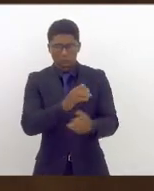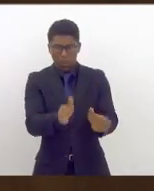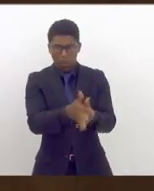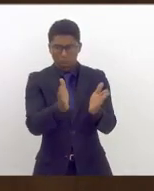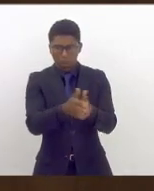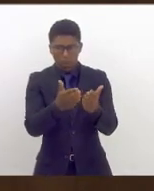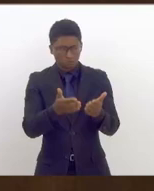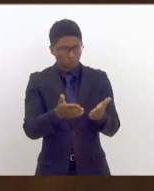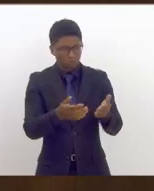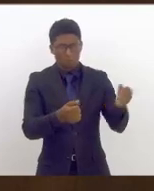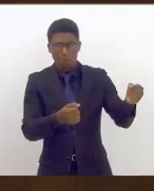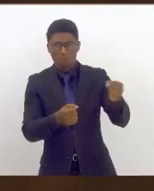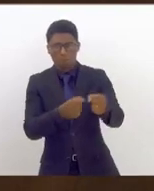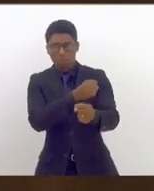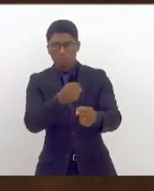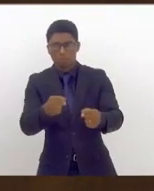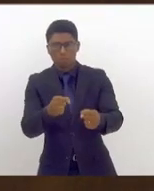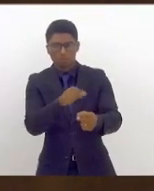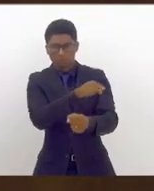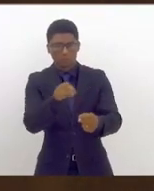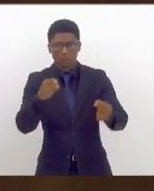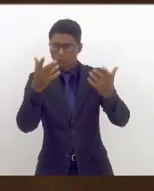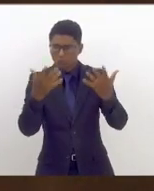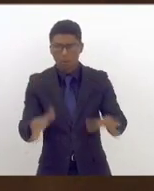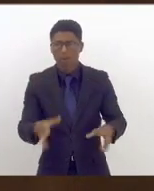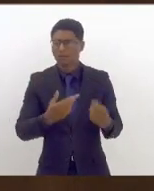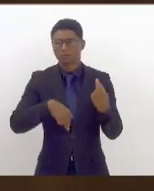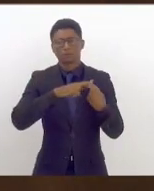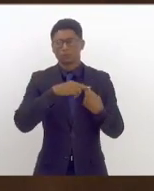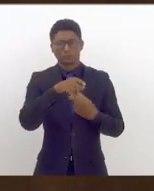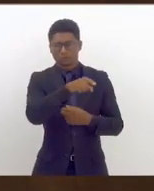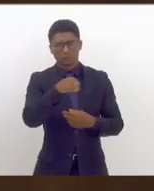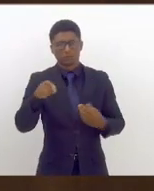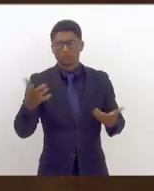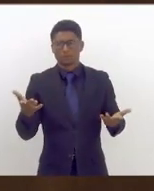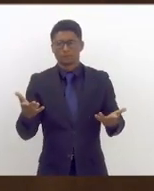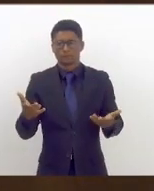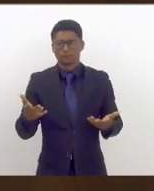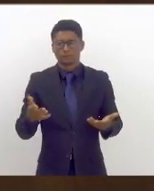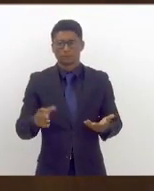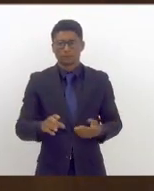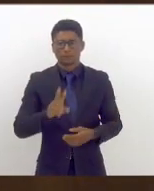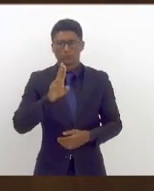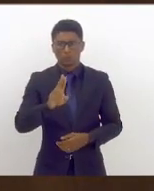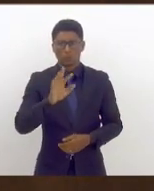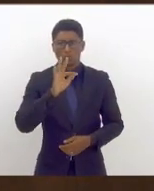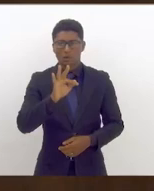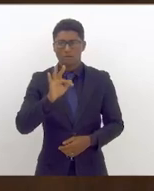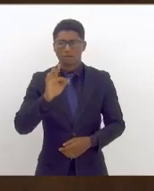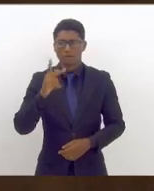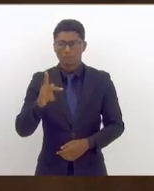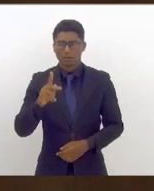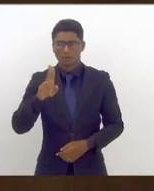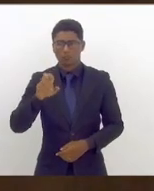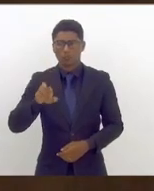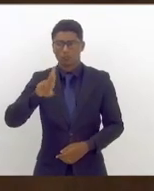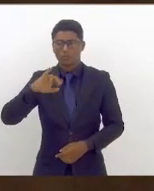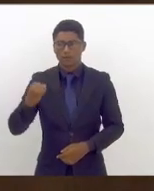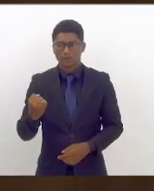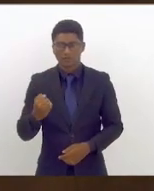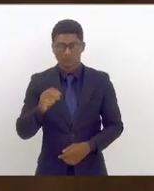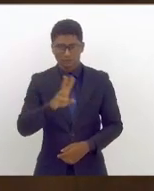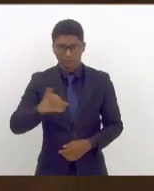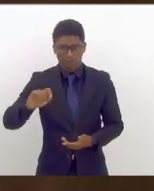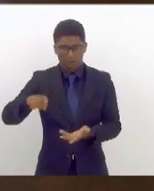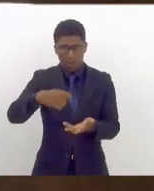precarizado para Universidade não quero ter nenhum compromisso não tem Bandejão na FP UERJ Mas jamais terá